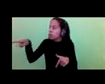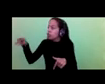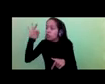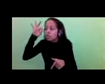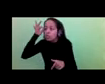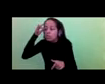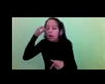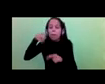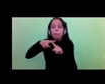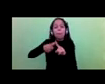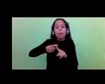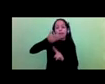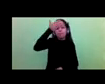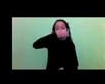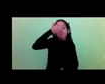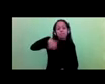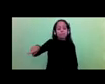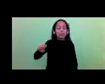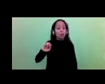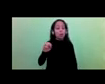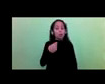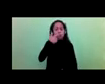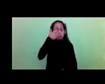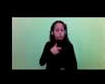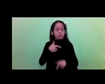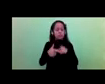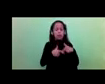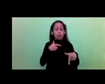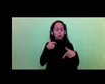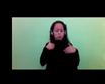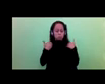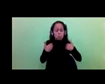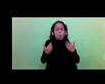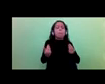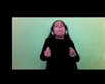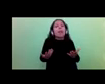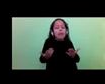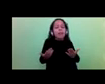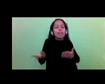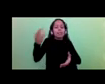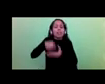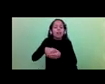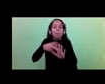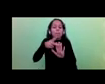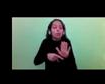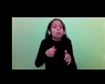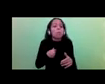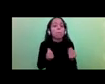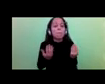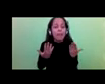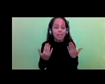ou não compreendendo qual é a sua demanda de trabalho num determinado projeto.